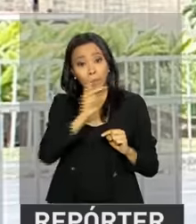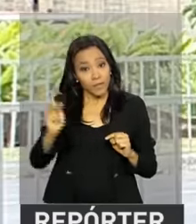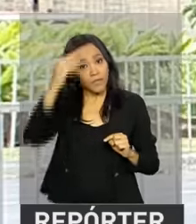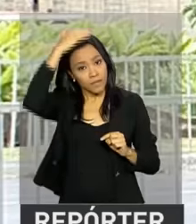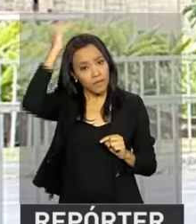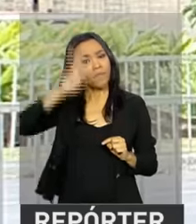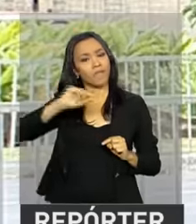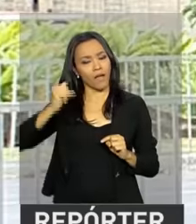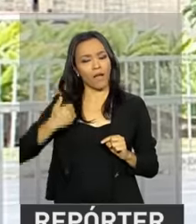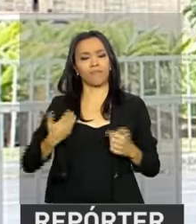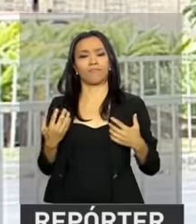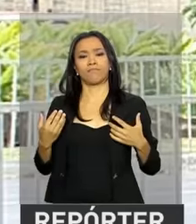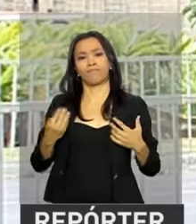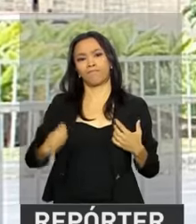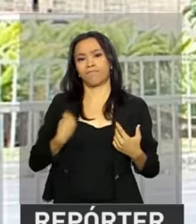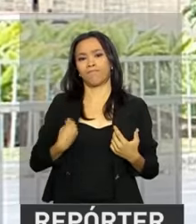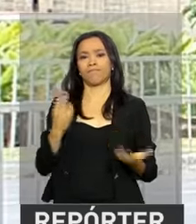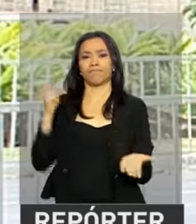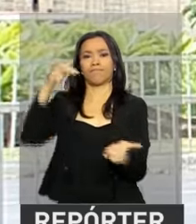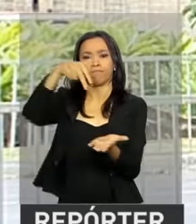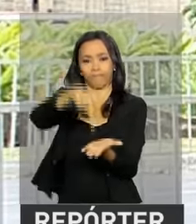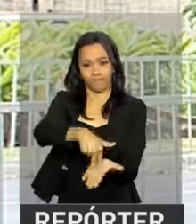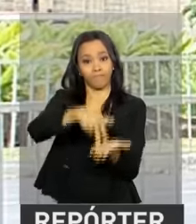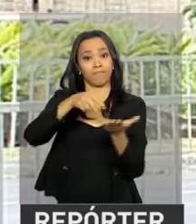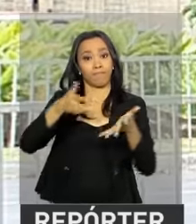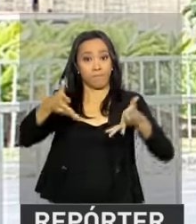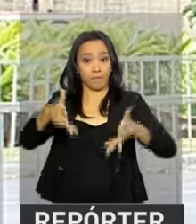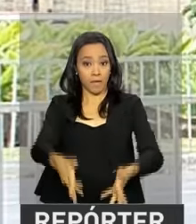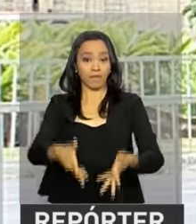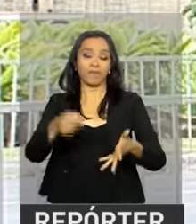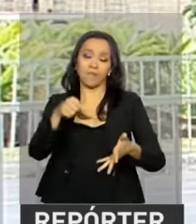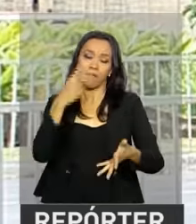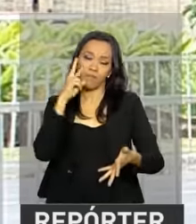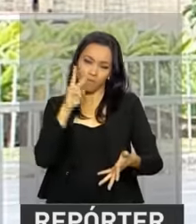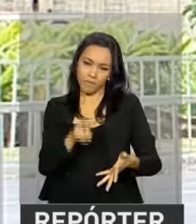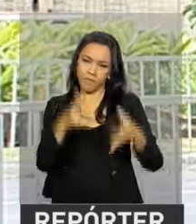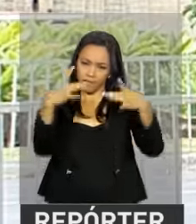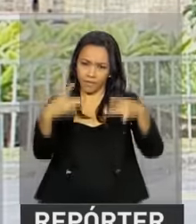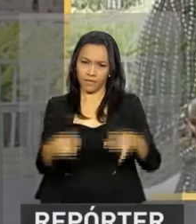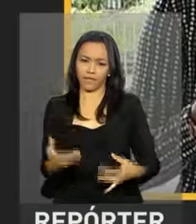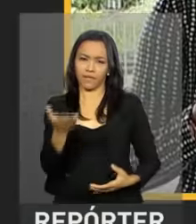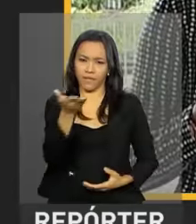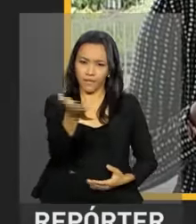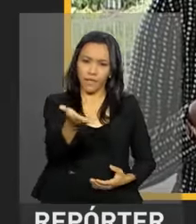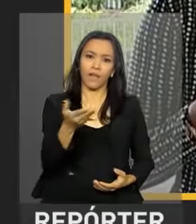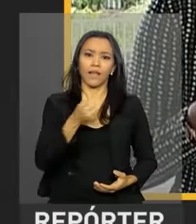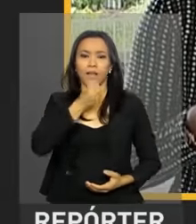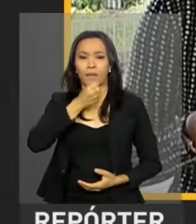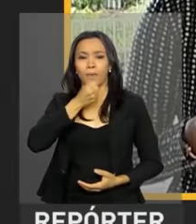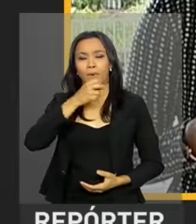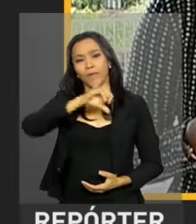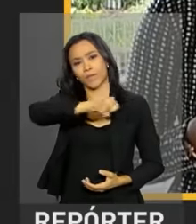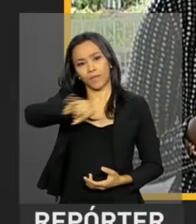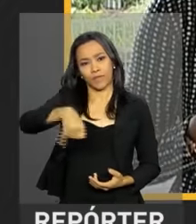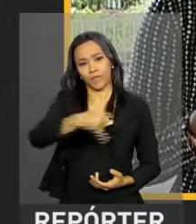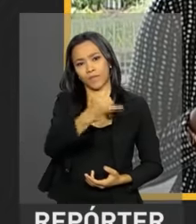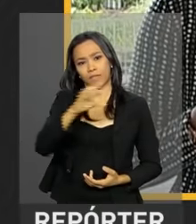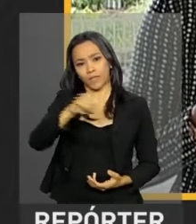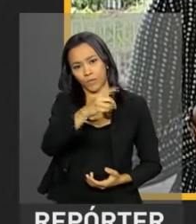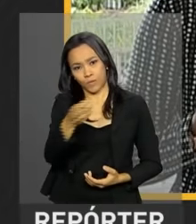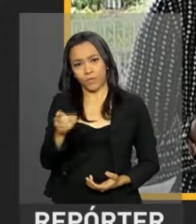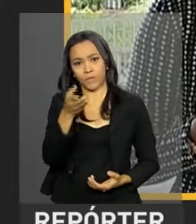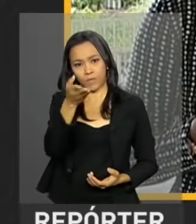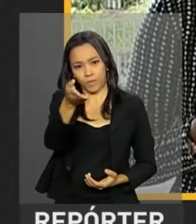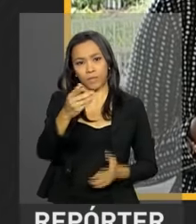participar dessa sessão e também tem outros compromissos vamos saber mais detalhes com o rep João Pedro Neto que